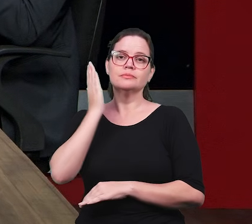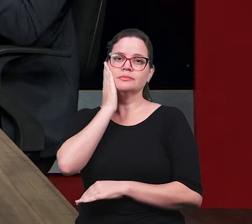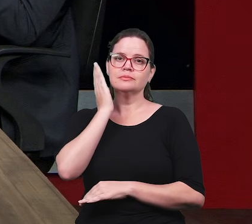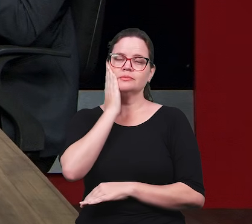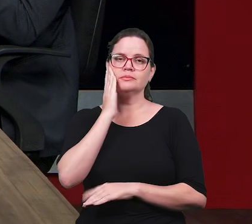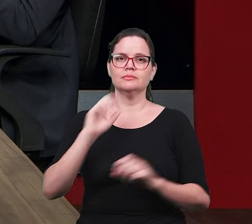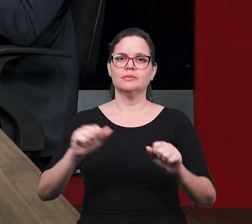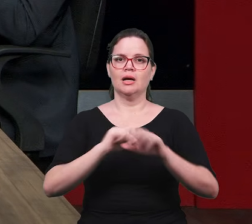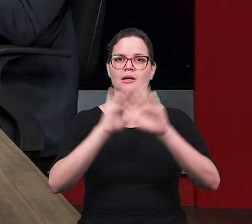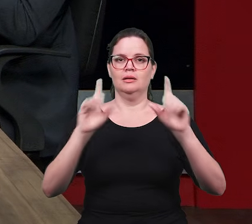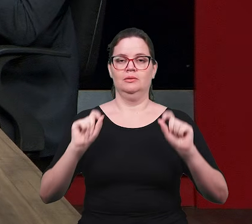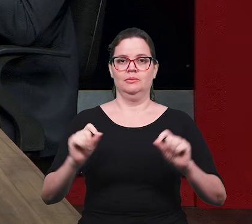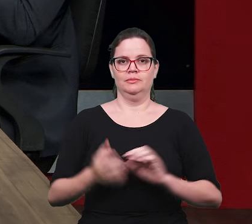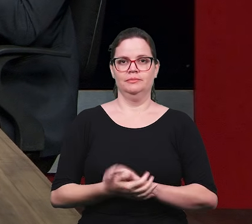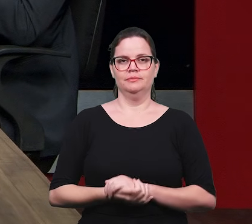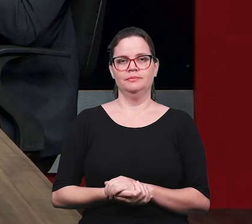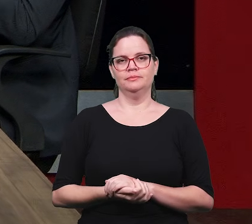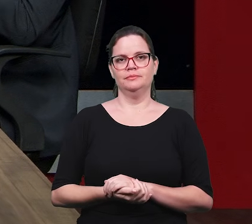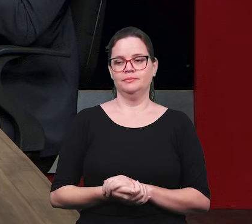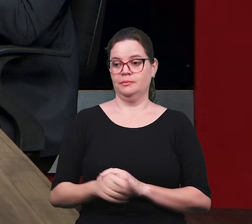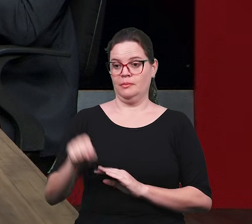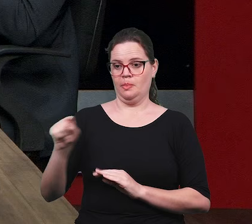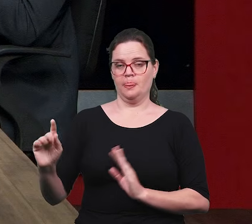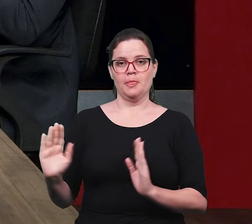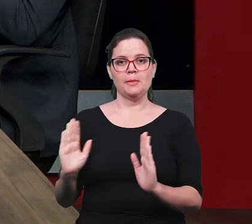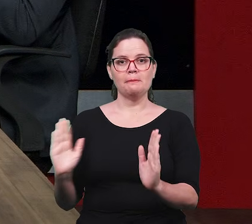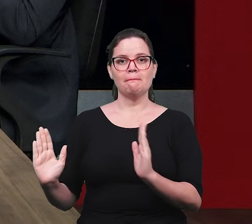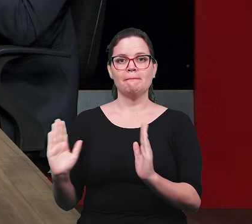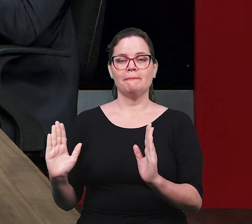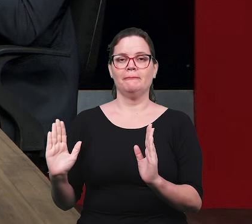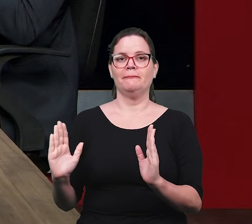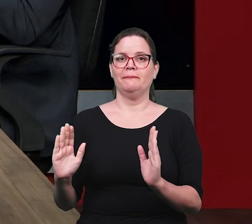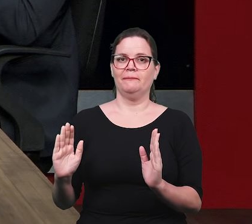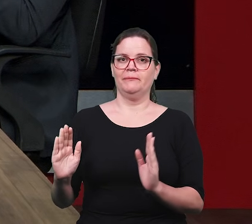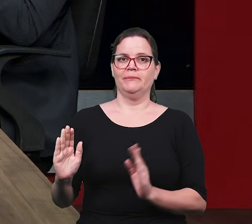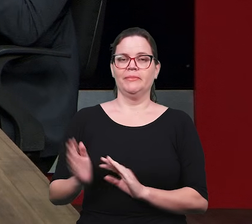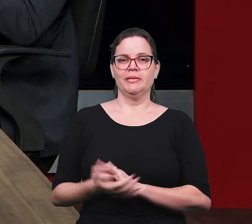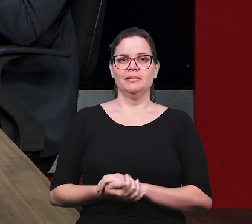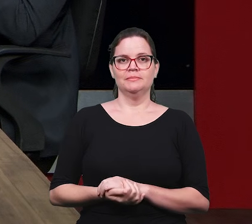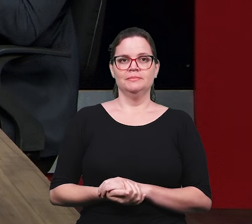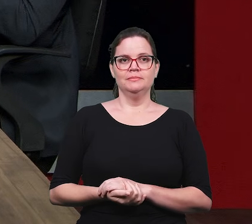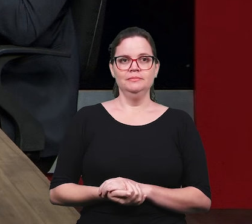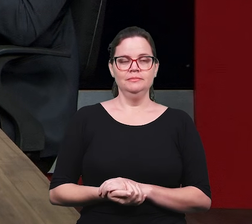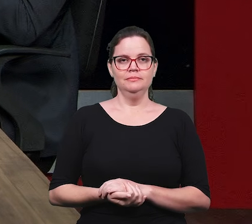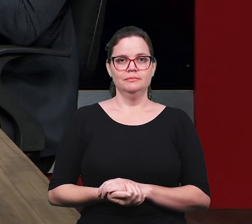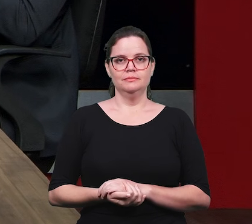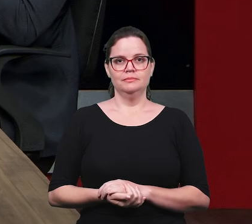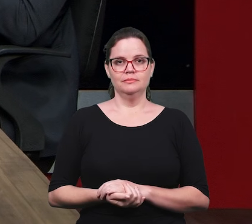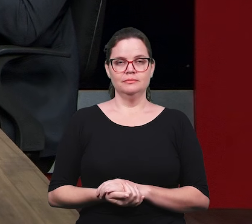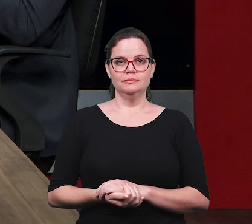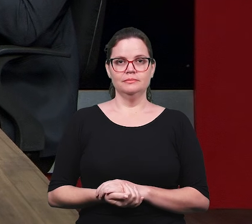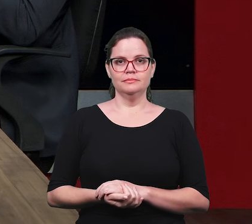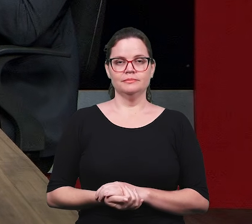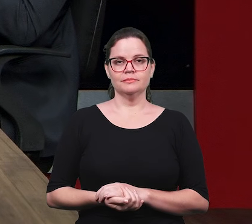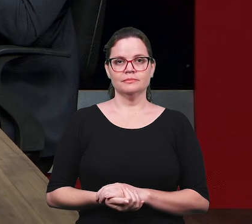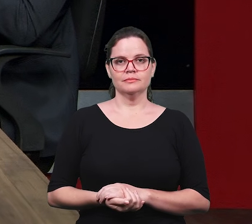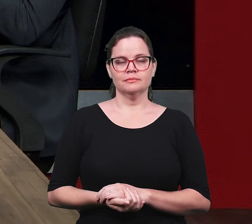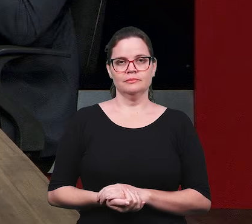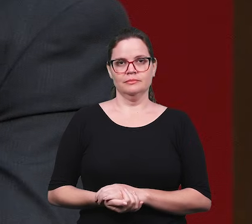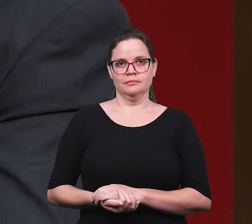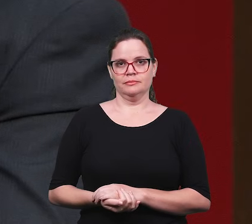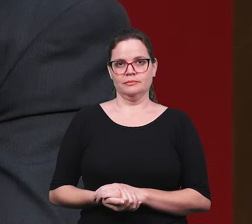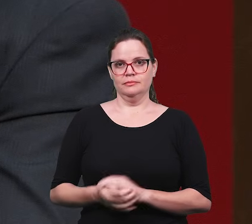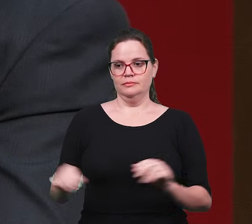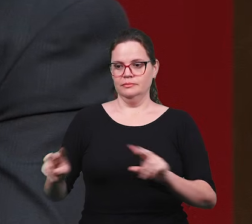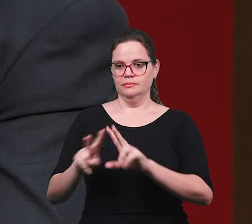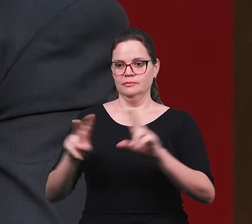este período foi um período em que, quando a gente traz para o lado da ciência, não foi um período que a